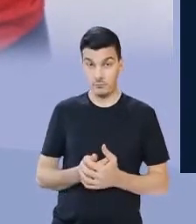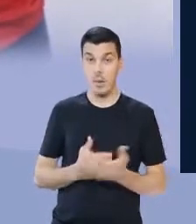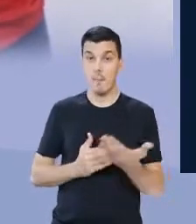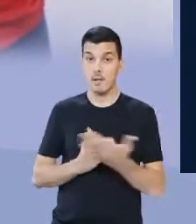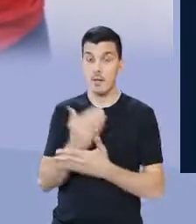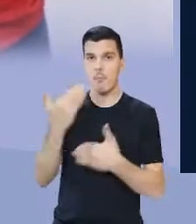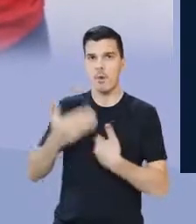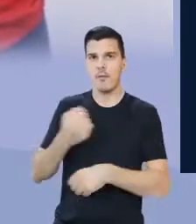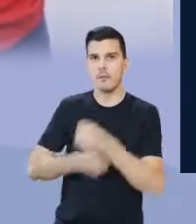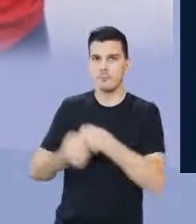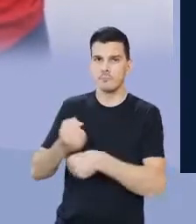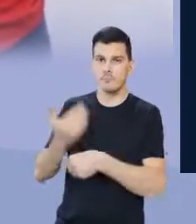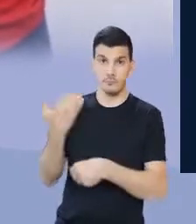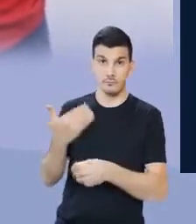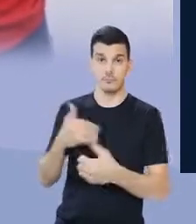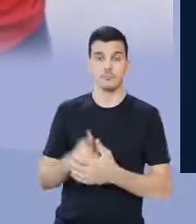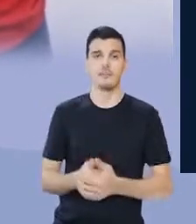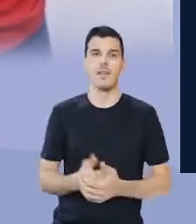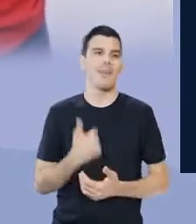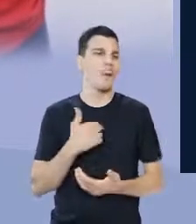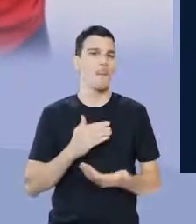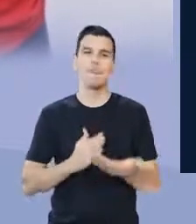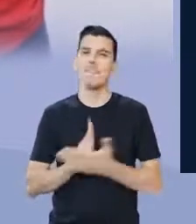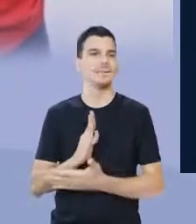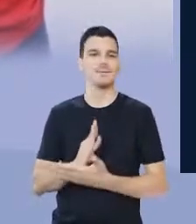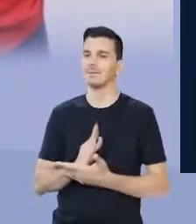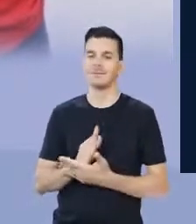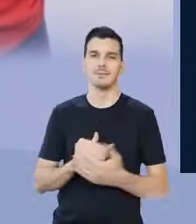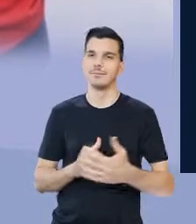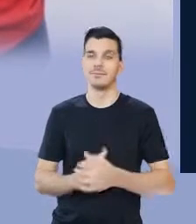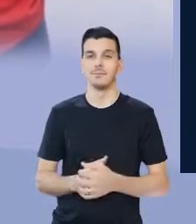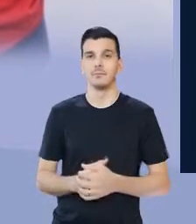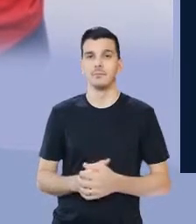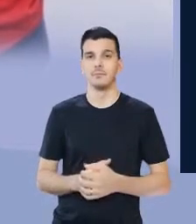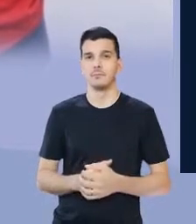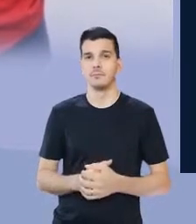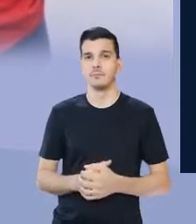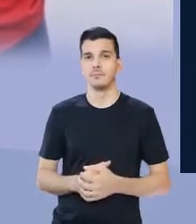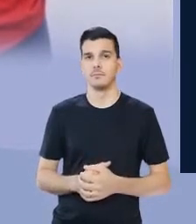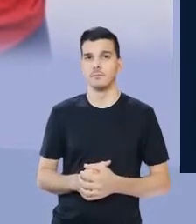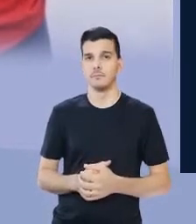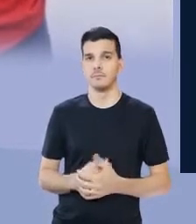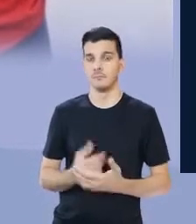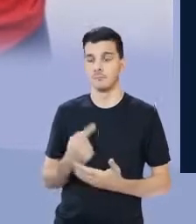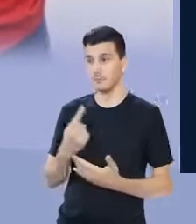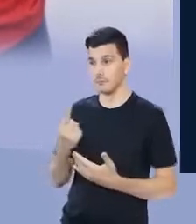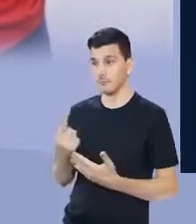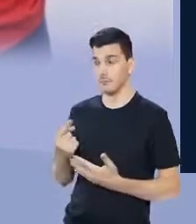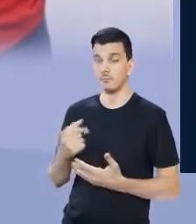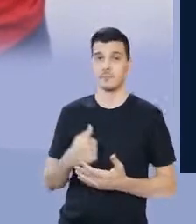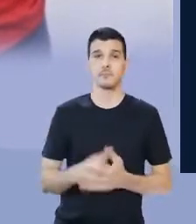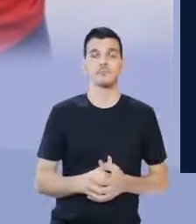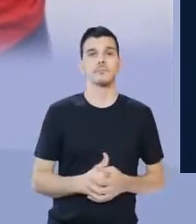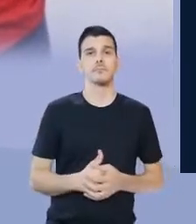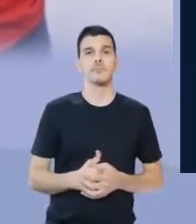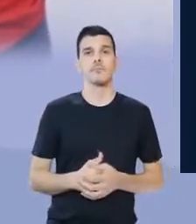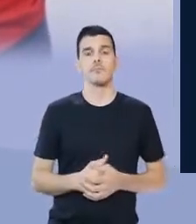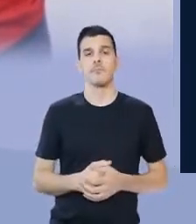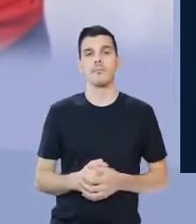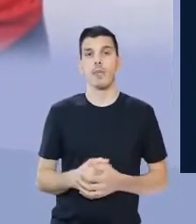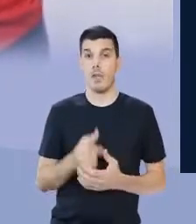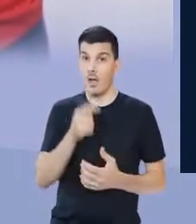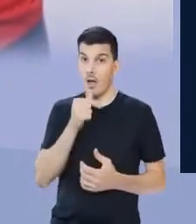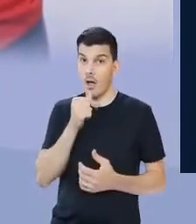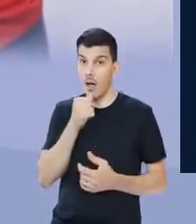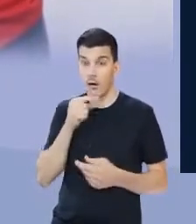na minha prova ano passado. I didn't pass my exam last year. He drank water and ate bread.